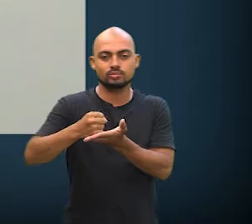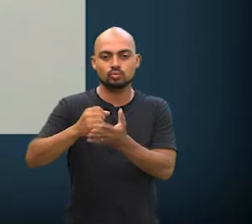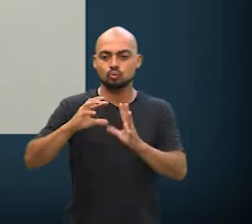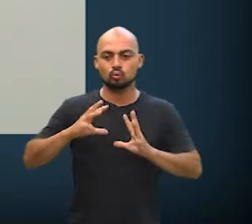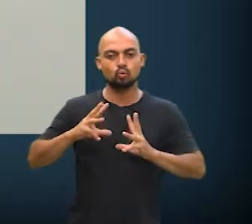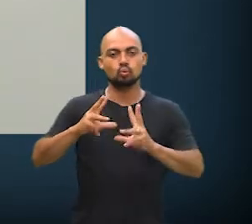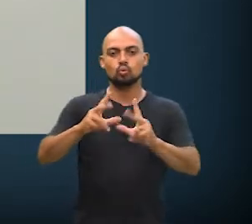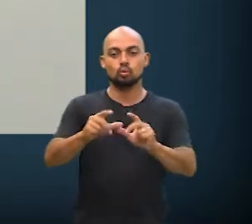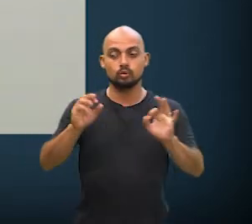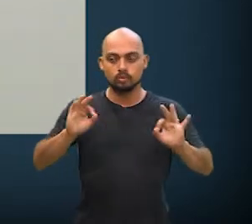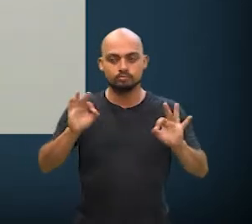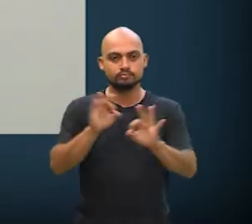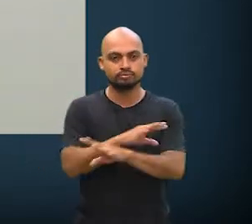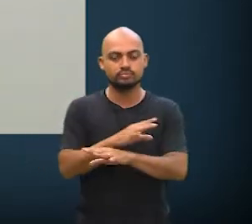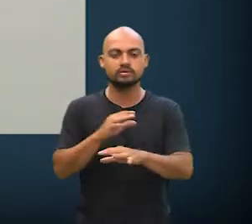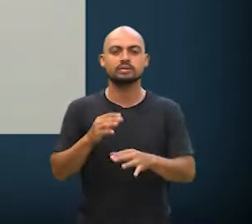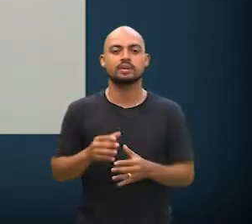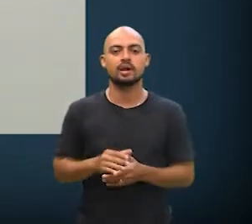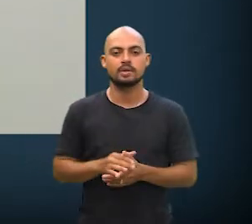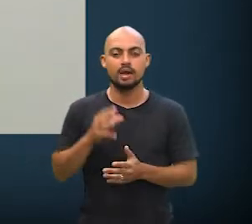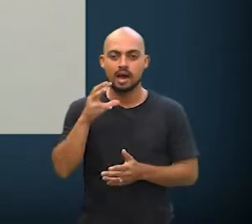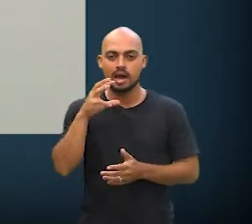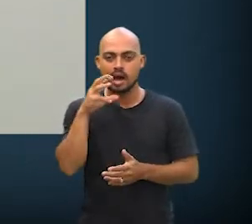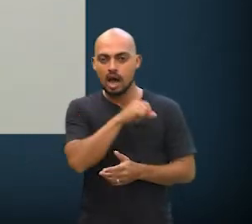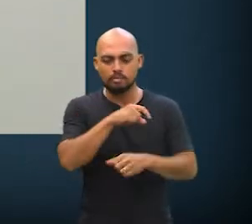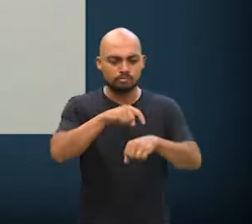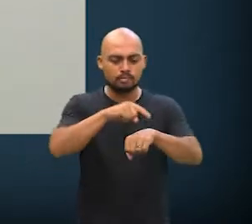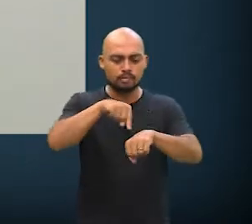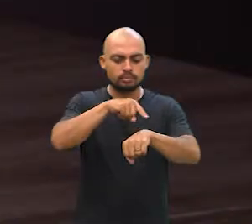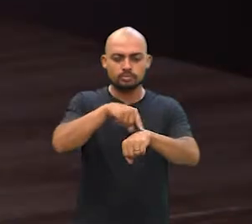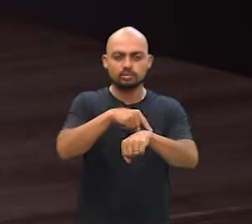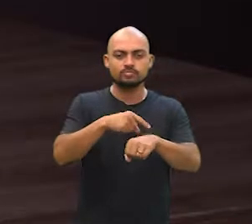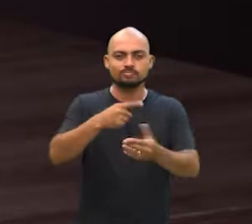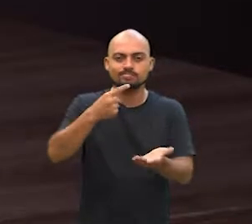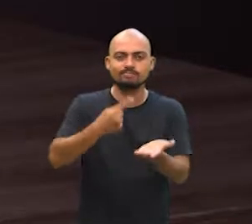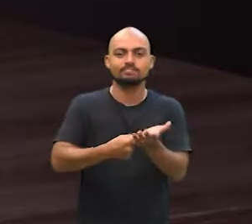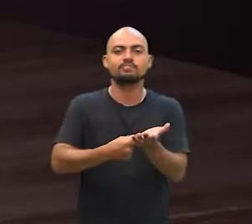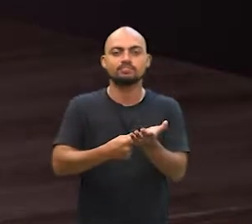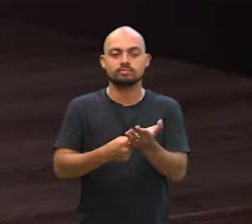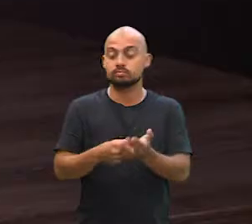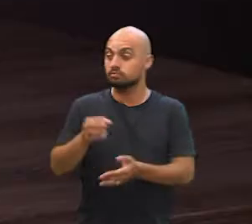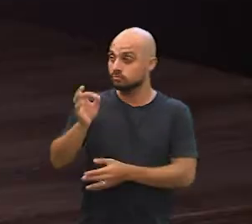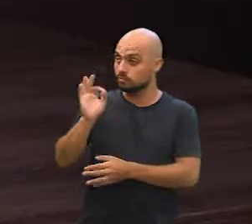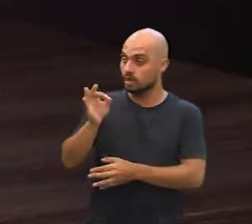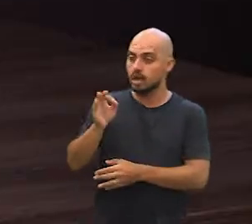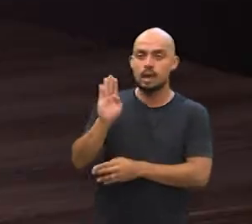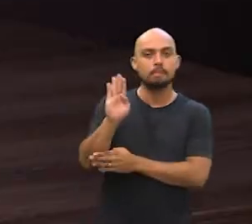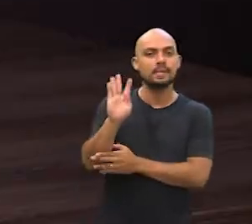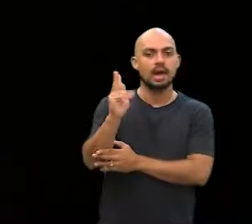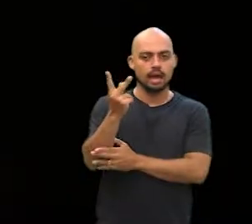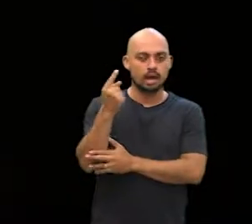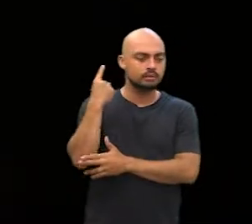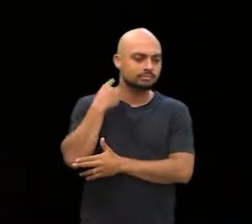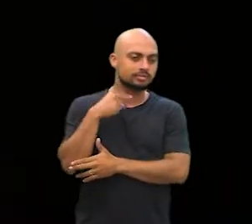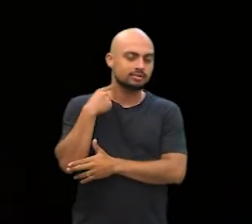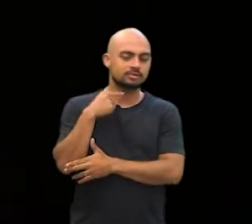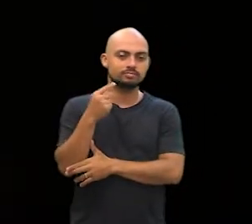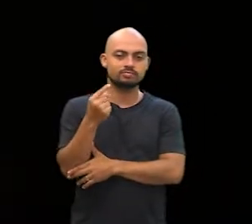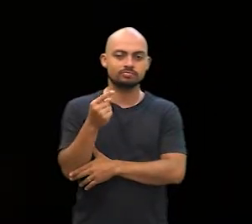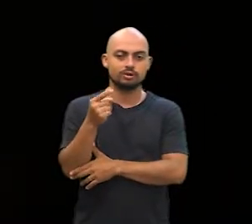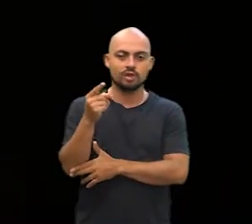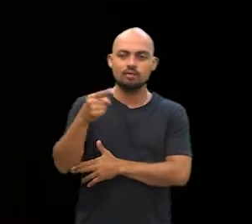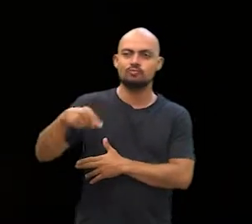forma automatizada e negócios acontecendo a todo tempo. Tá certo, então. E em Belo Horizonte,